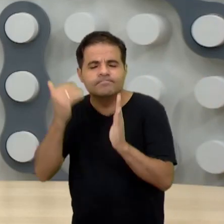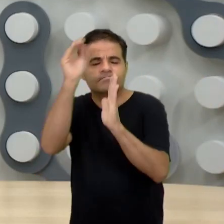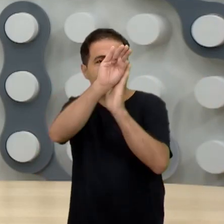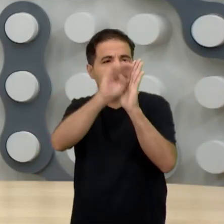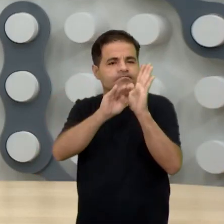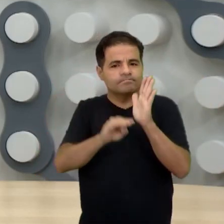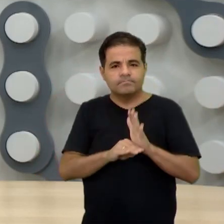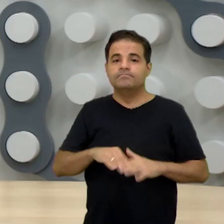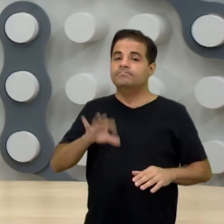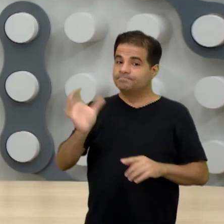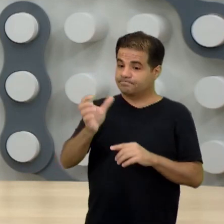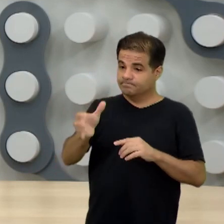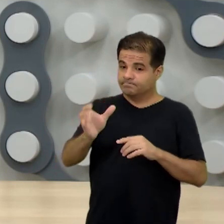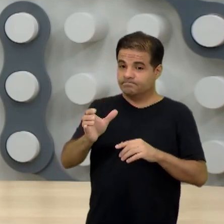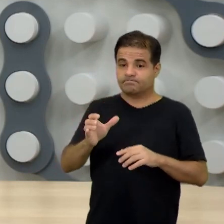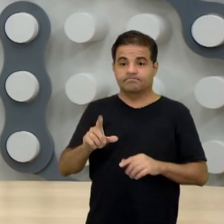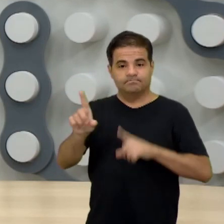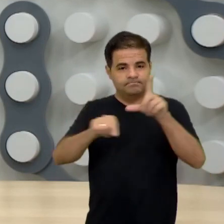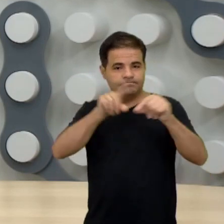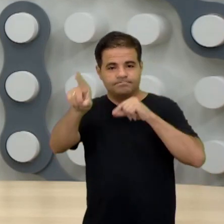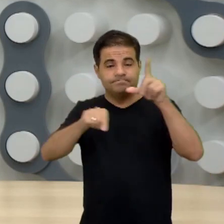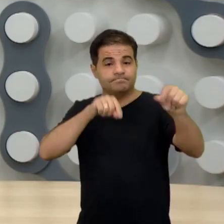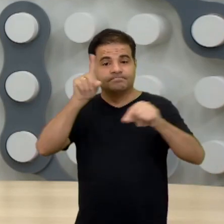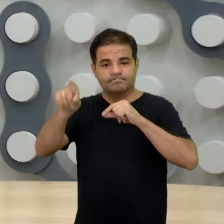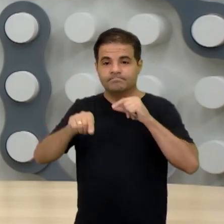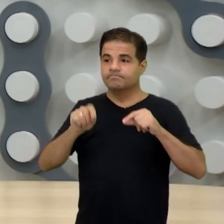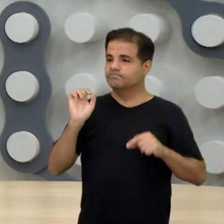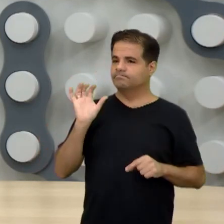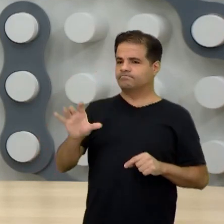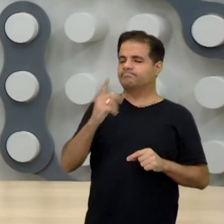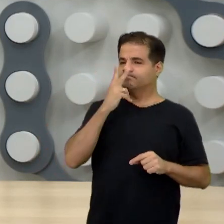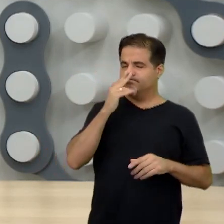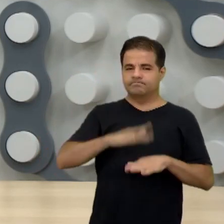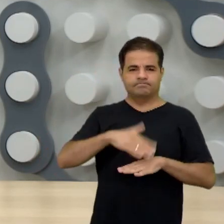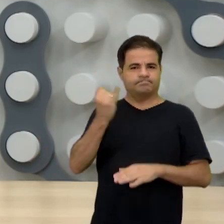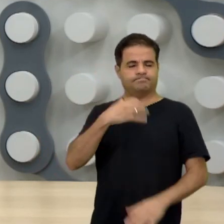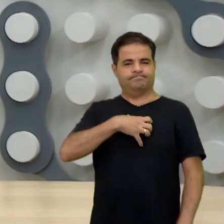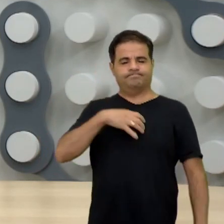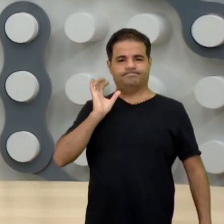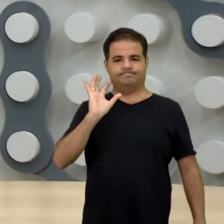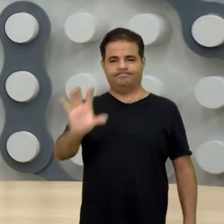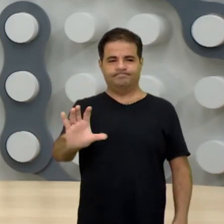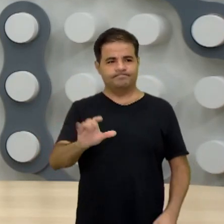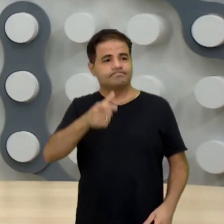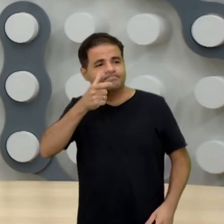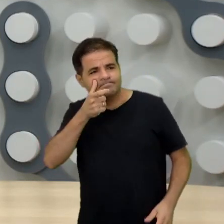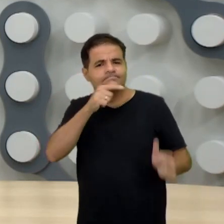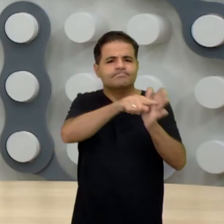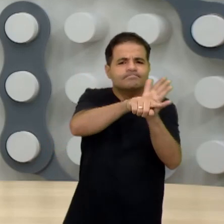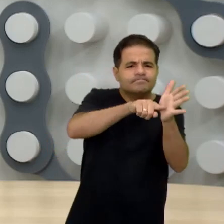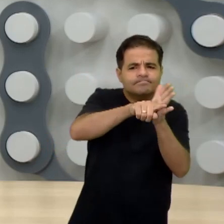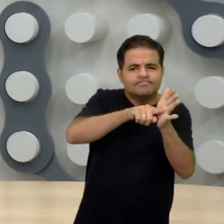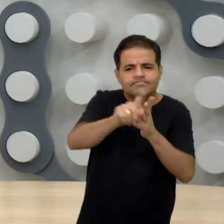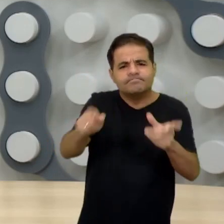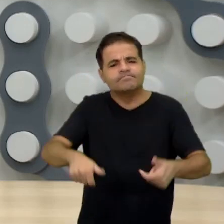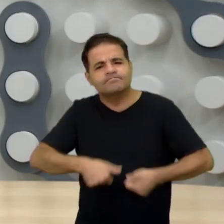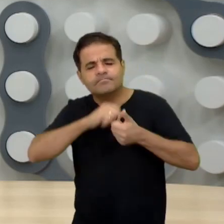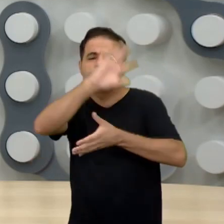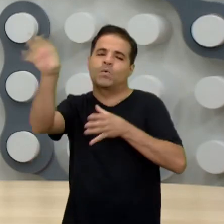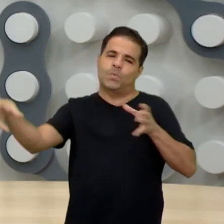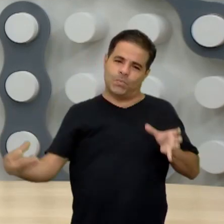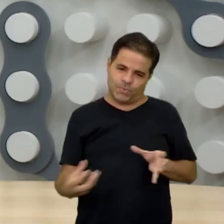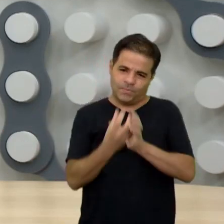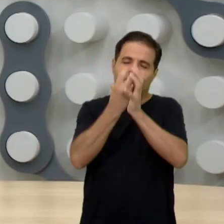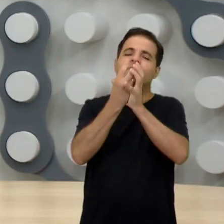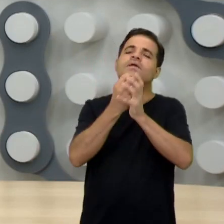rádio e selecionei aquilo que eu quero investigar melhor. Então a curadoria é isso, é